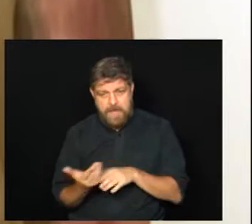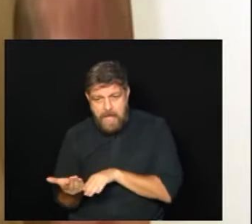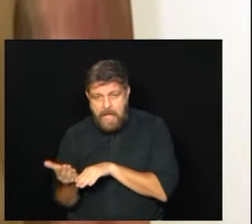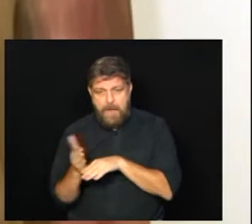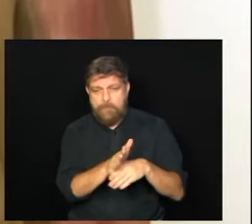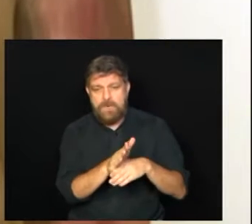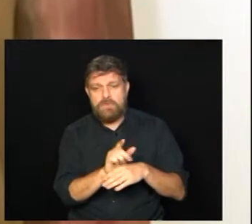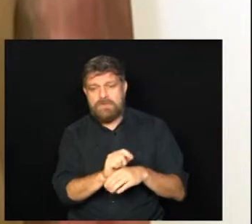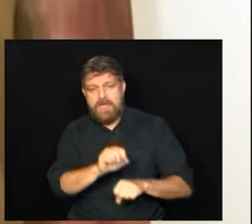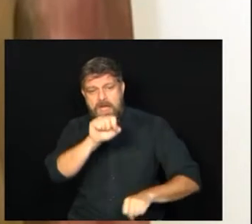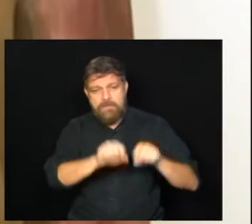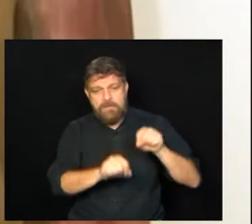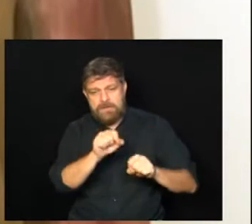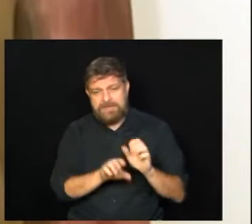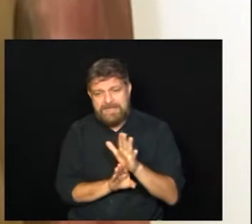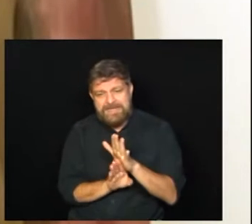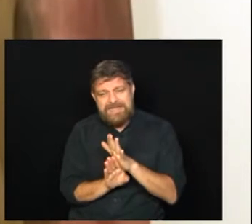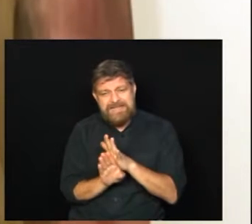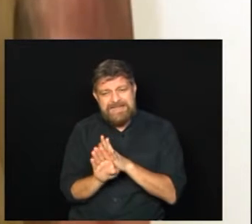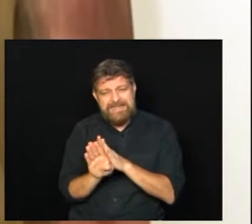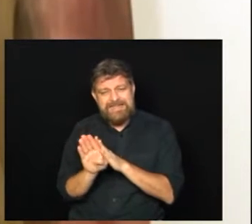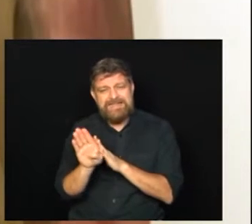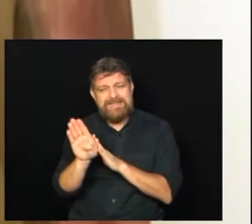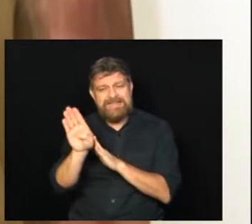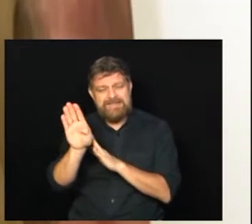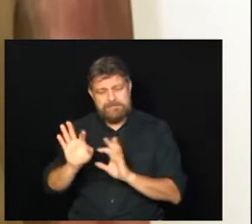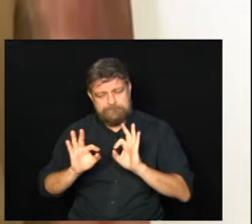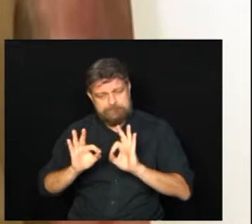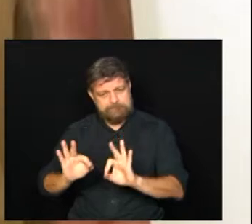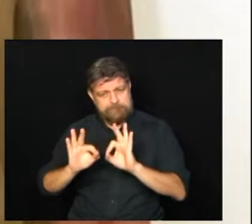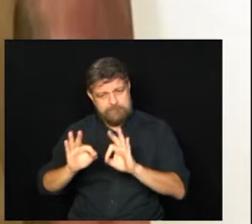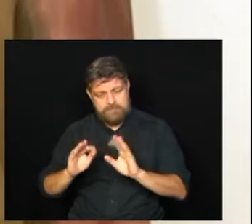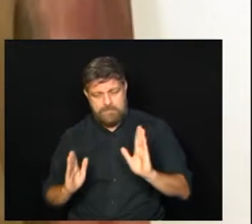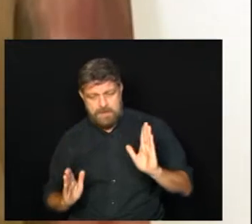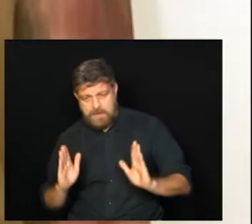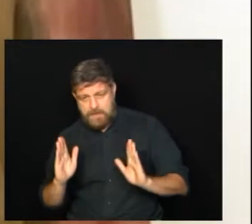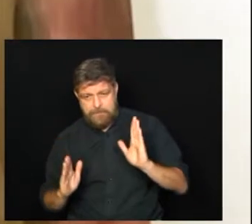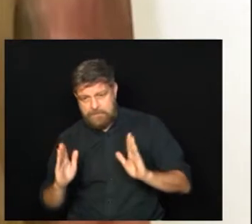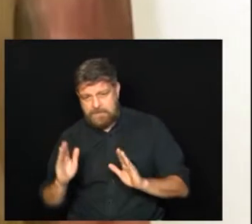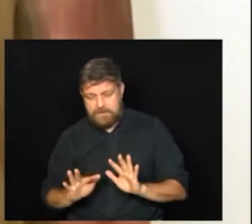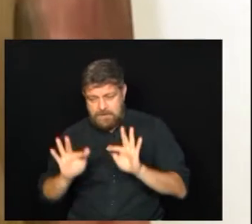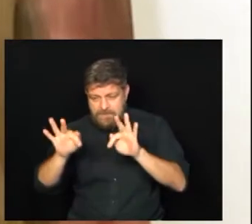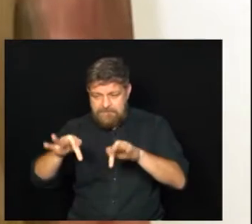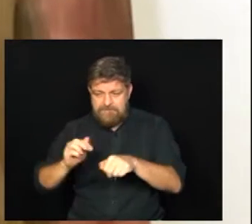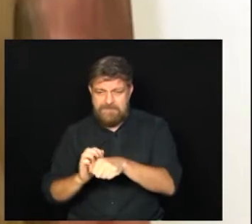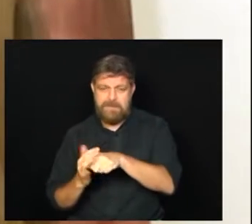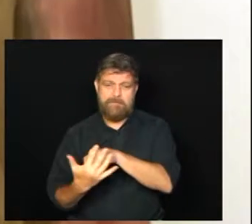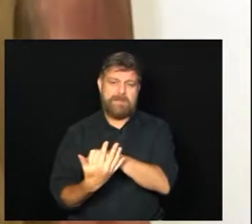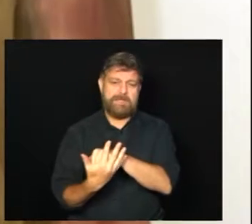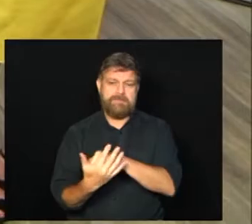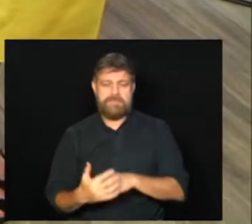que a indústria está num crescimento bastante firme nesse período aí de final de pandemia.